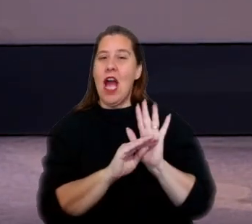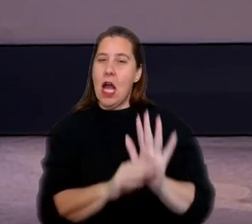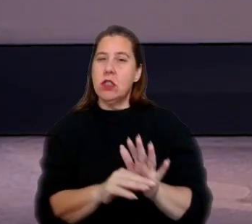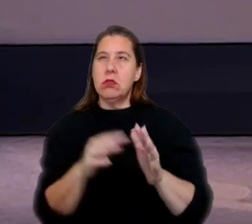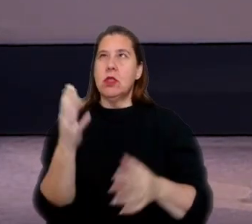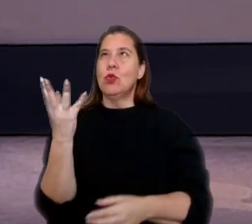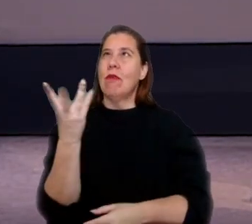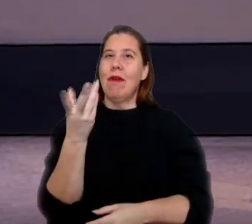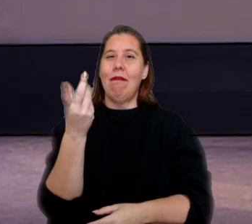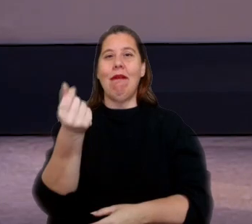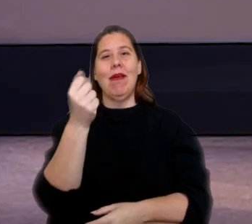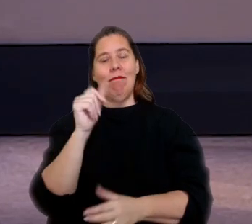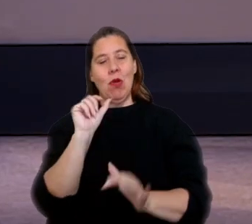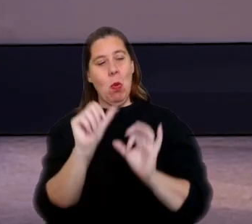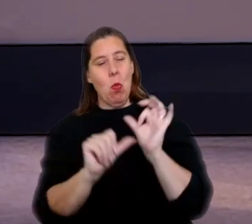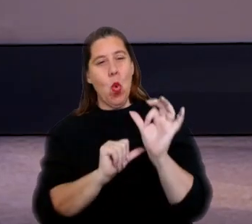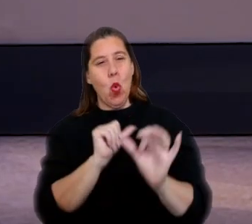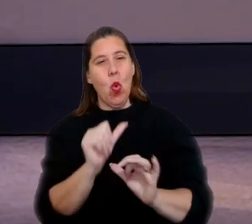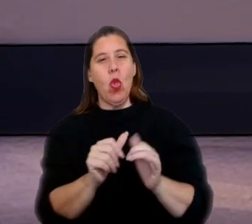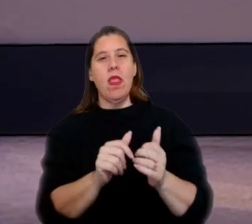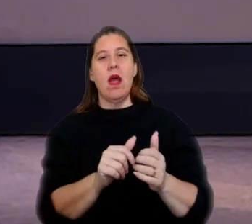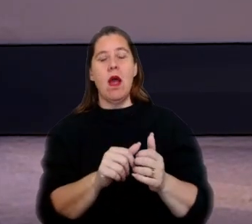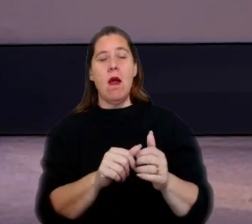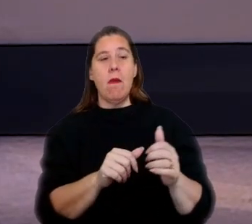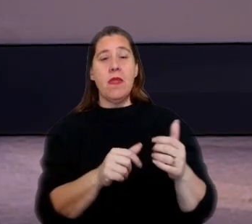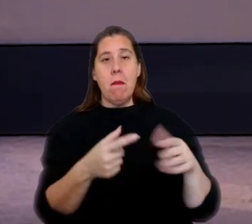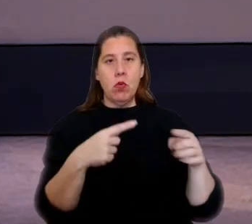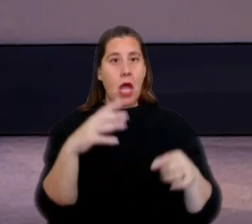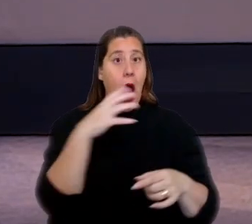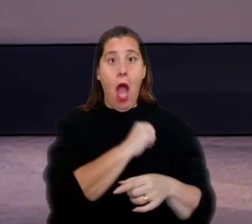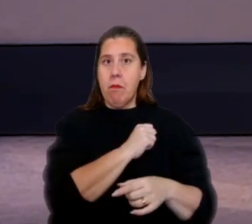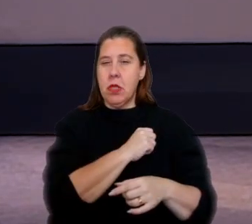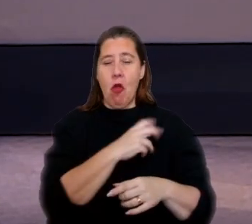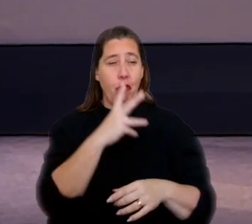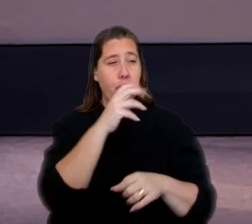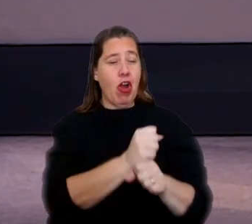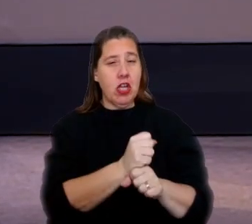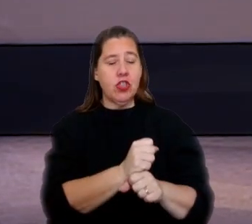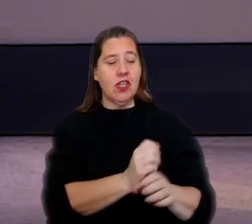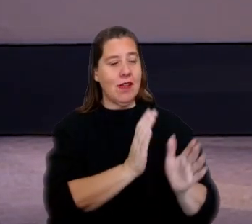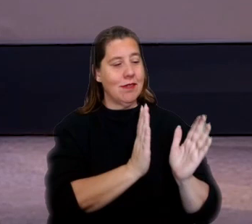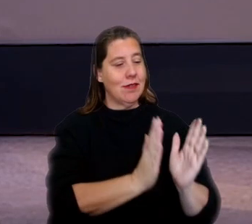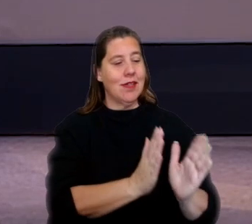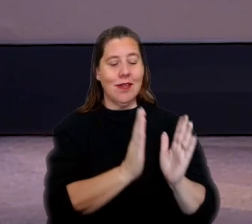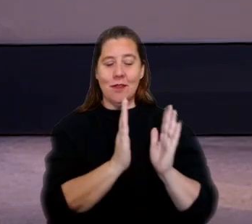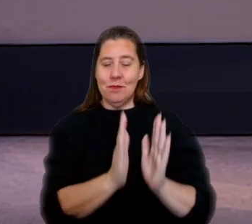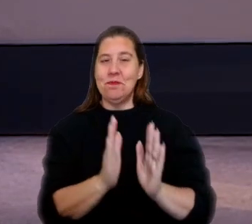e está lá ajudando no clima, muda, então quando começa a música é rápida, mais aguda, e